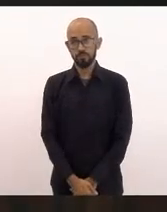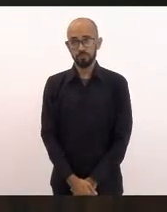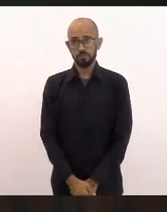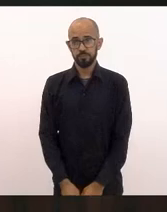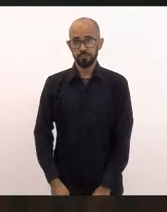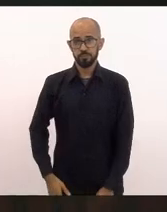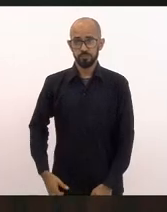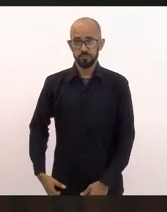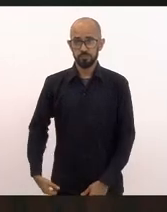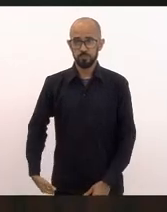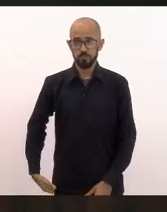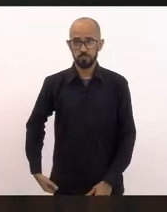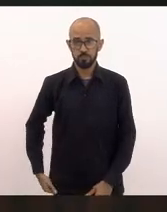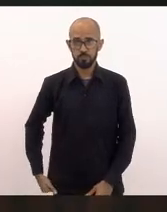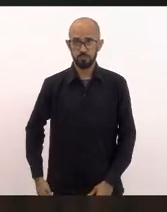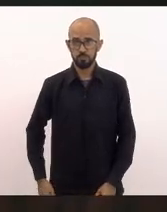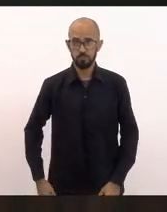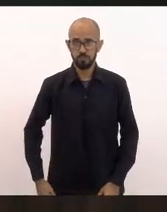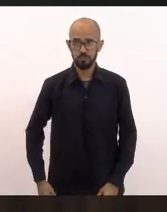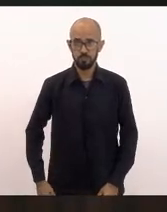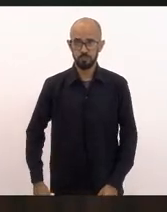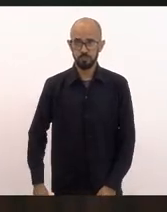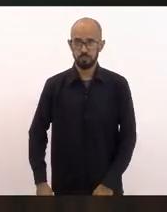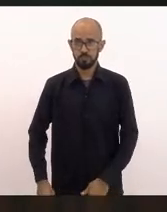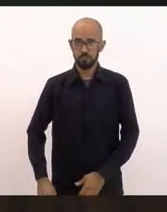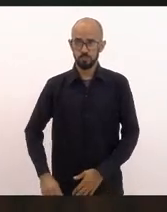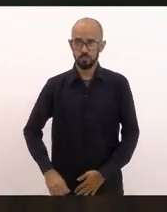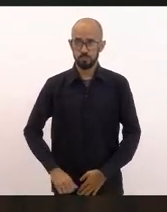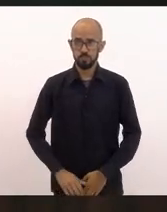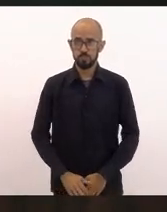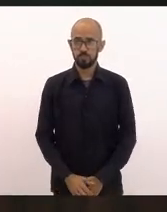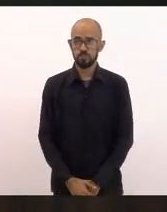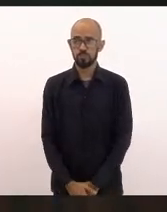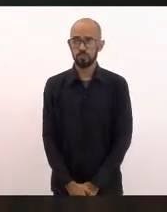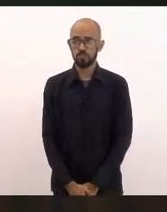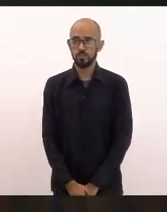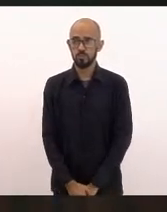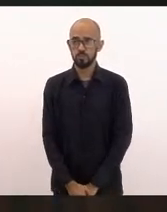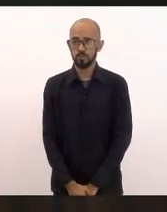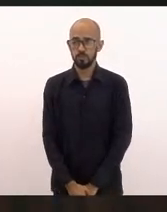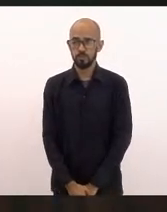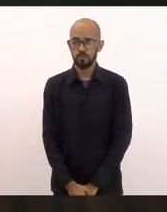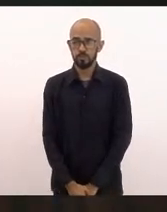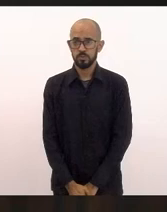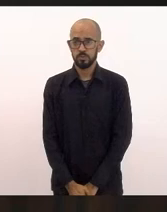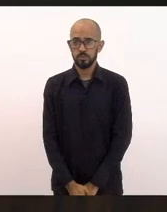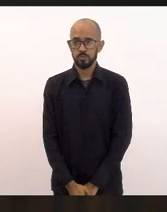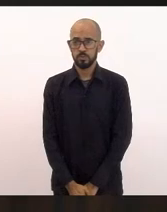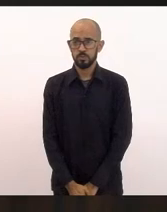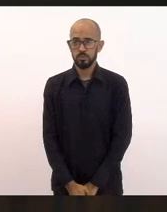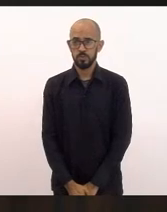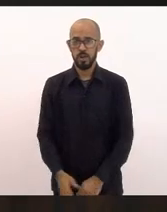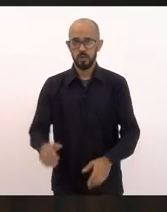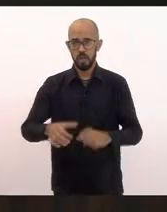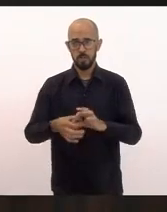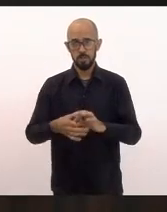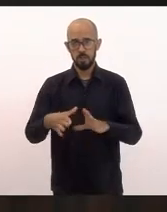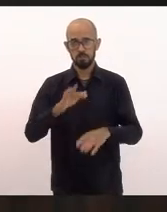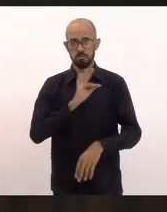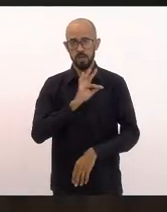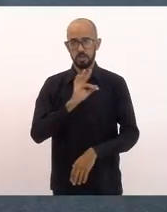Ela tem que fazer o caminho, ok. Ao seguido aqui, por favor. Ao seguido aqui. Então, por favor, já está aberto. Deputada